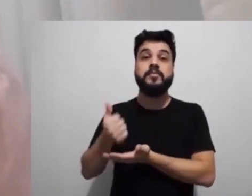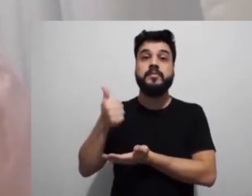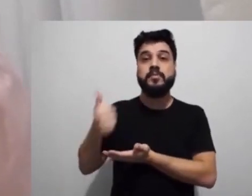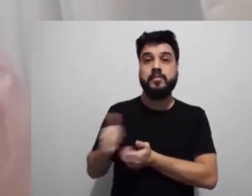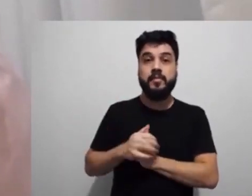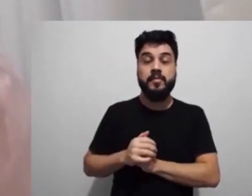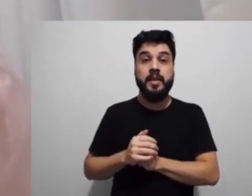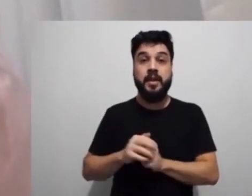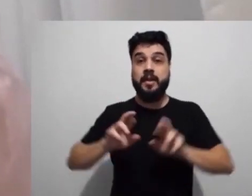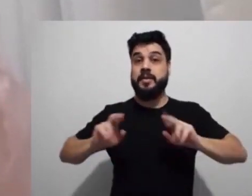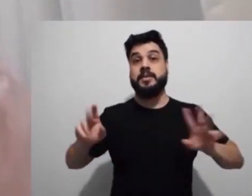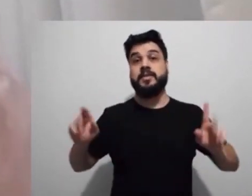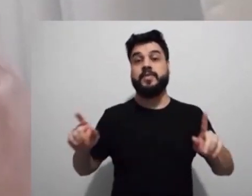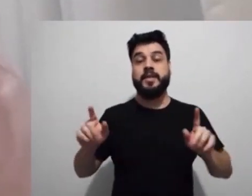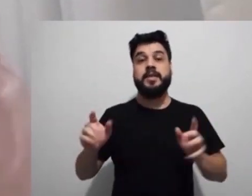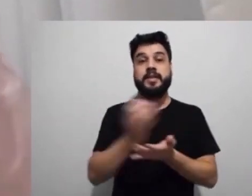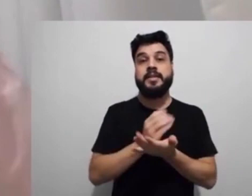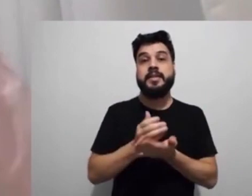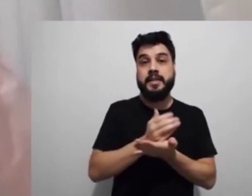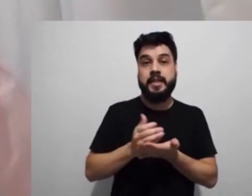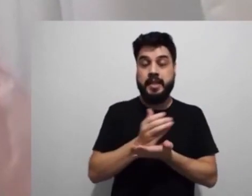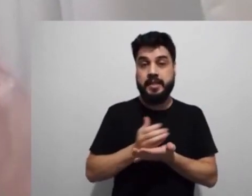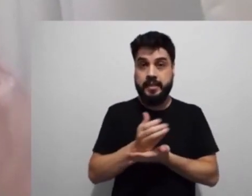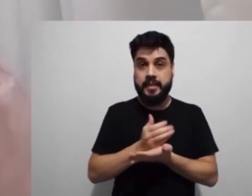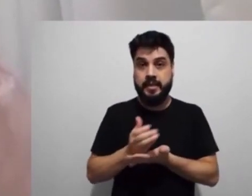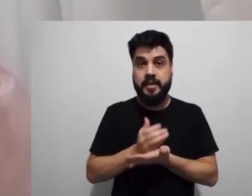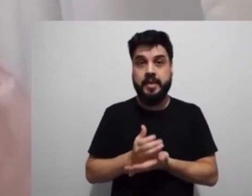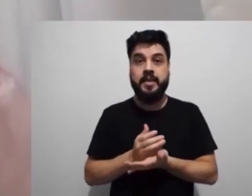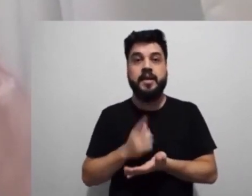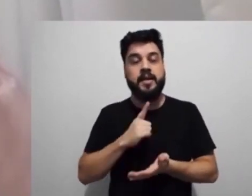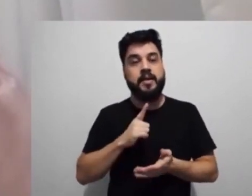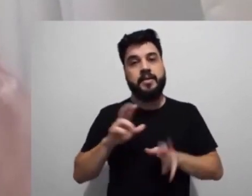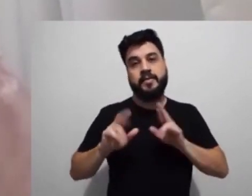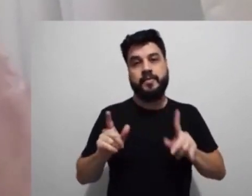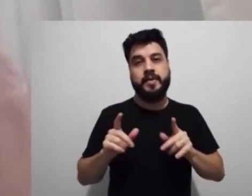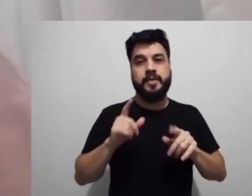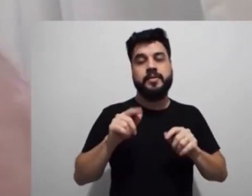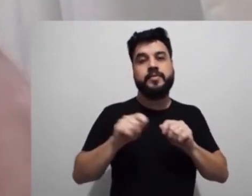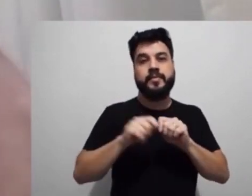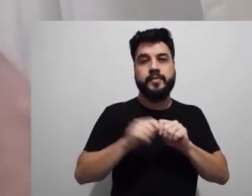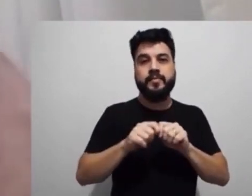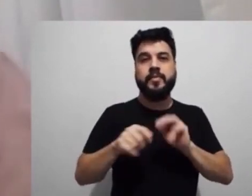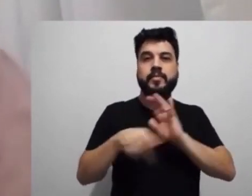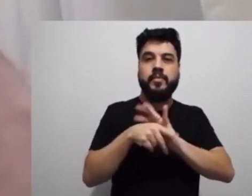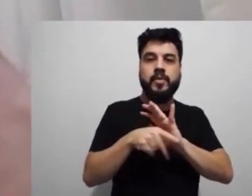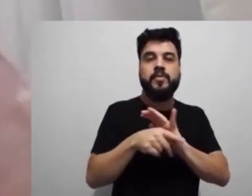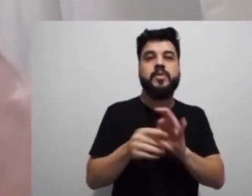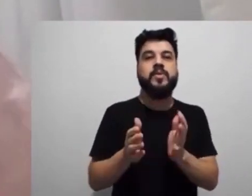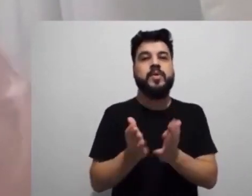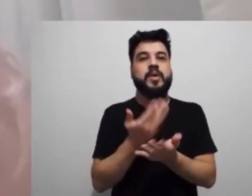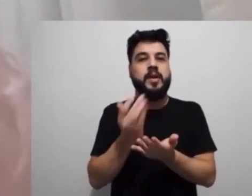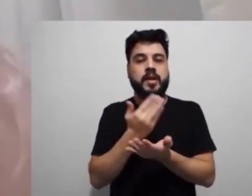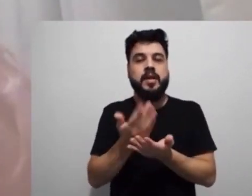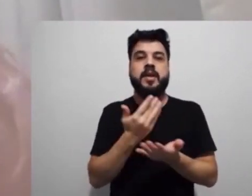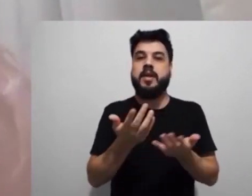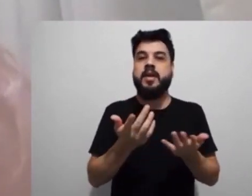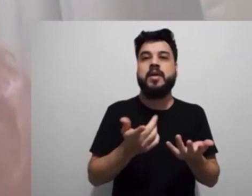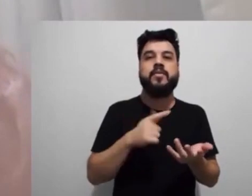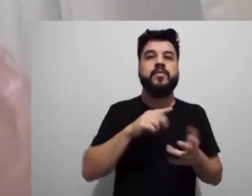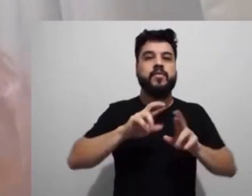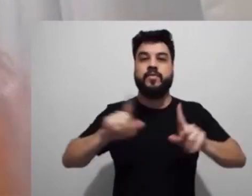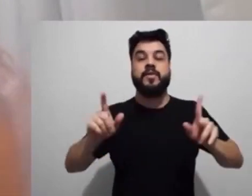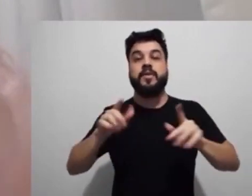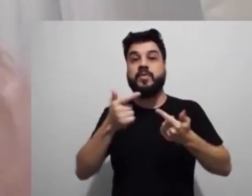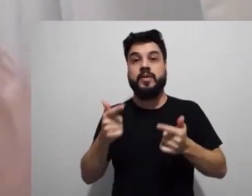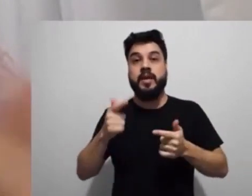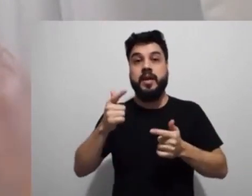tem realmente nexo para então ser publicado. Isso é uma revista boa. Então, essa diferença entre ciência, entre outras,